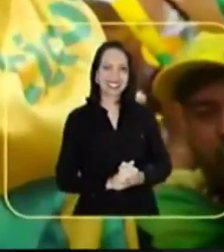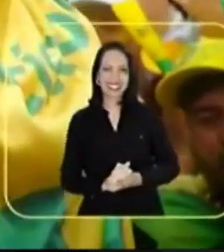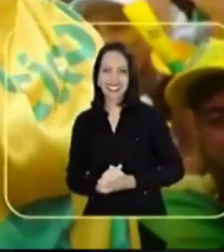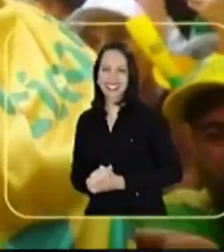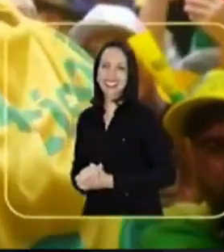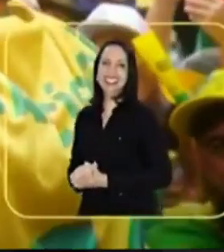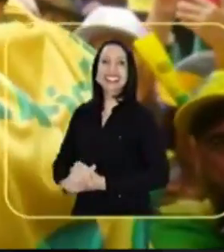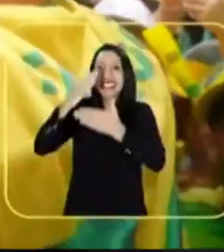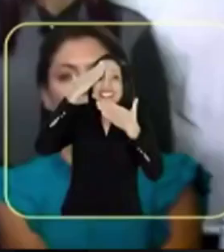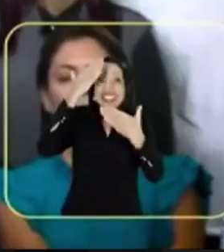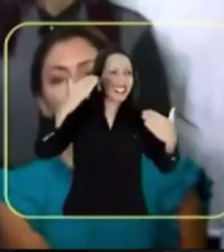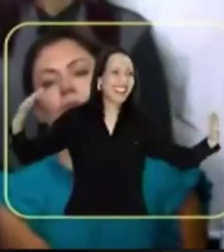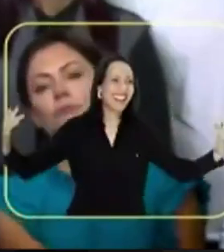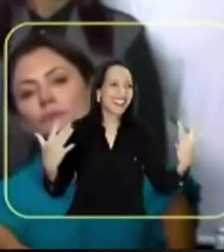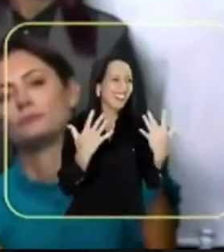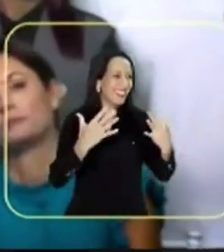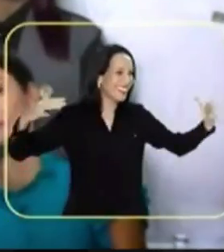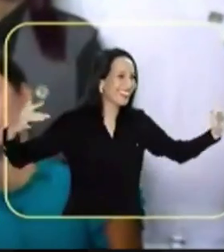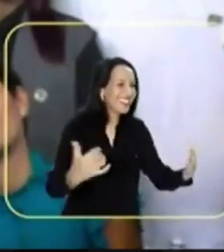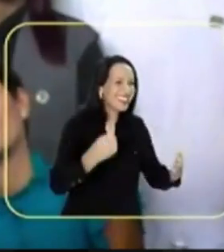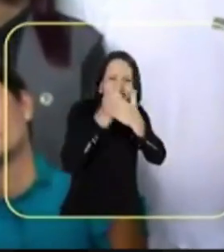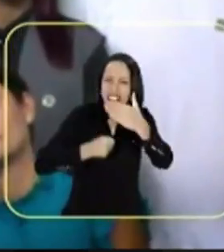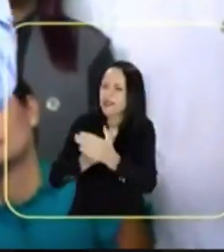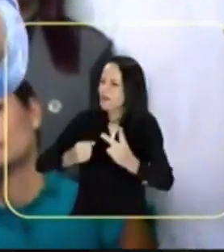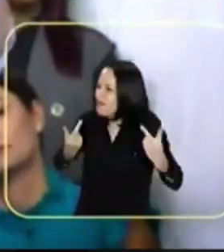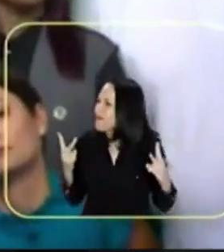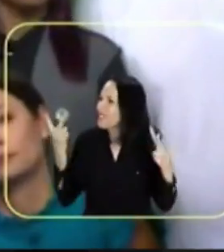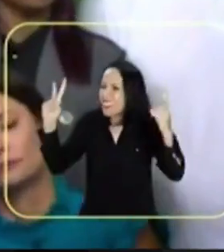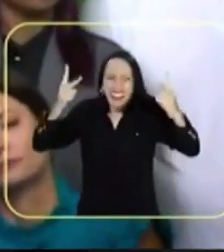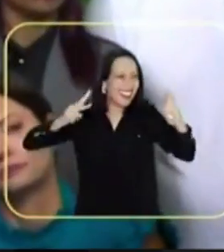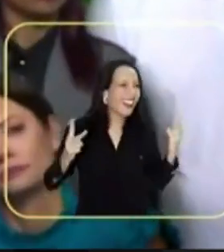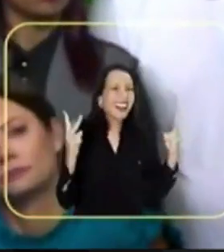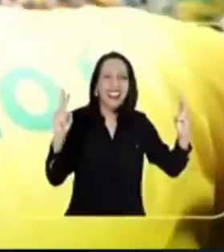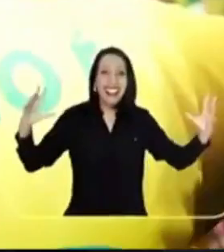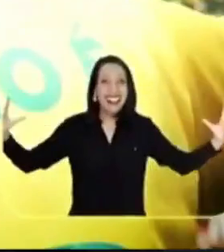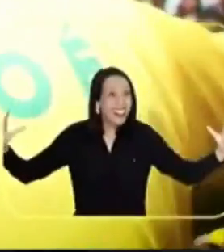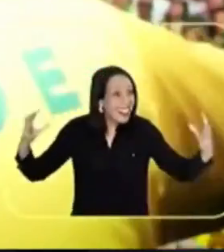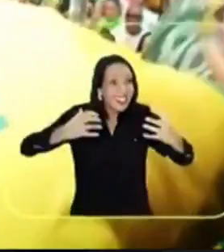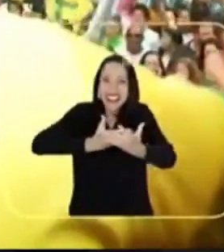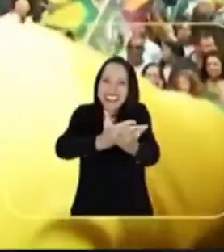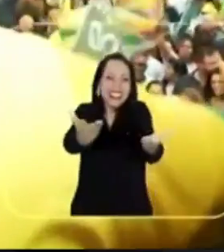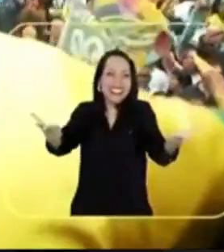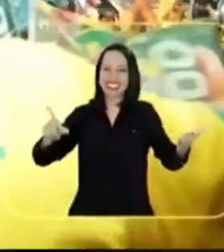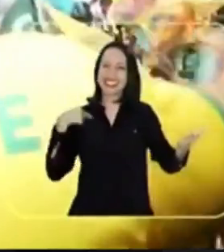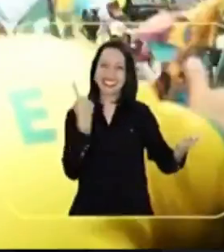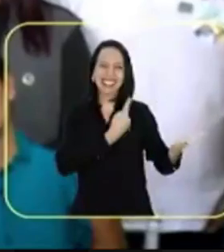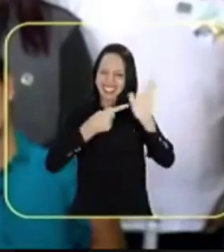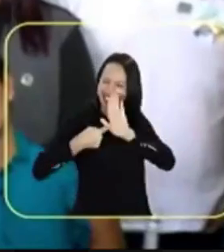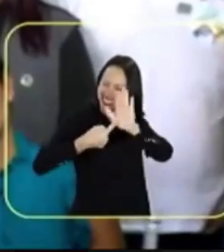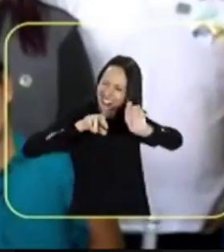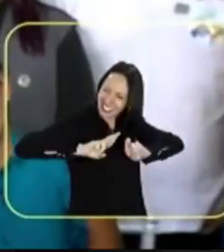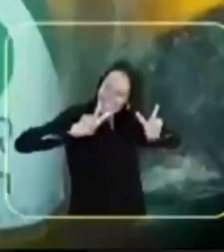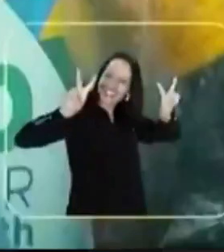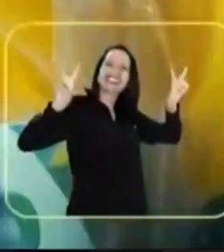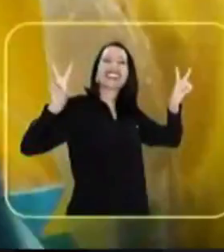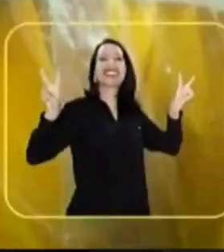Eu agradeço a vocês toda essa energia, toda essa batalha, que vai ser uma batalha vitoriosa. Juntos com vocês, nós